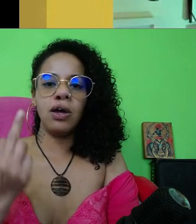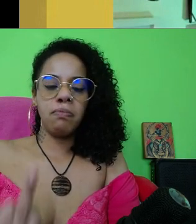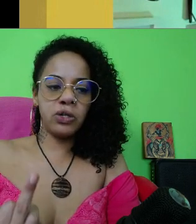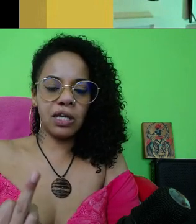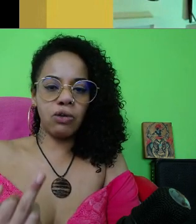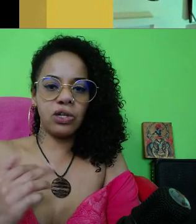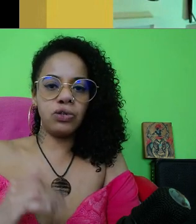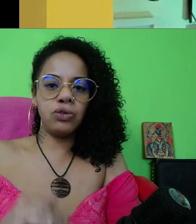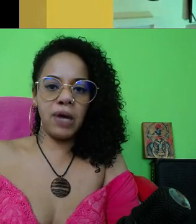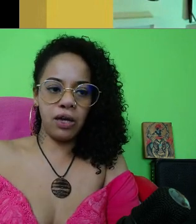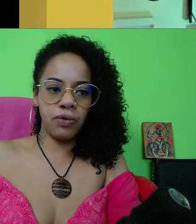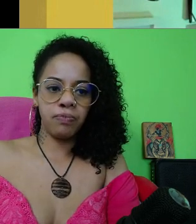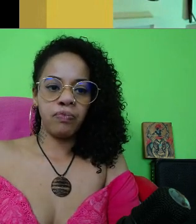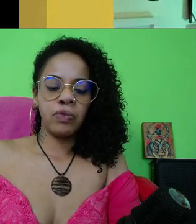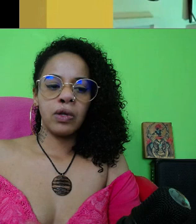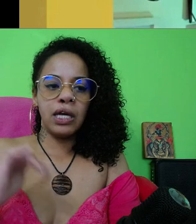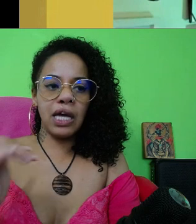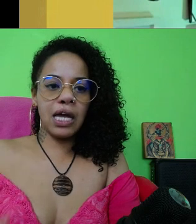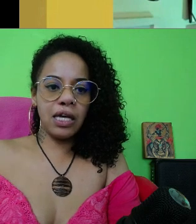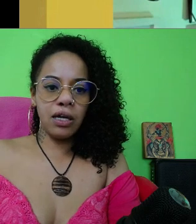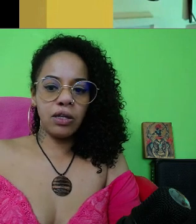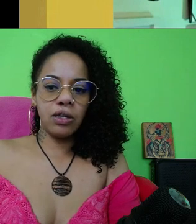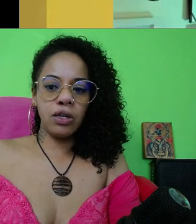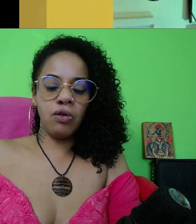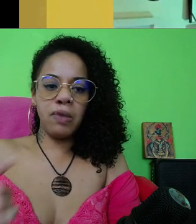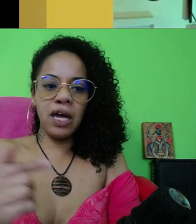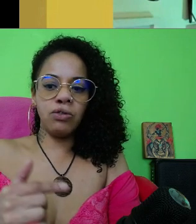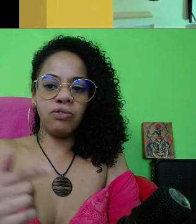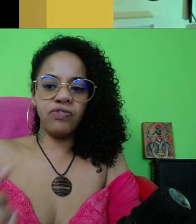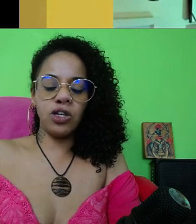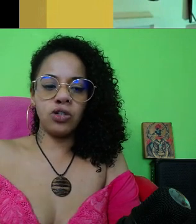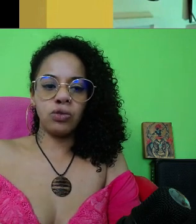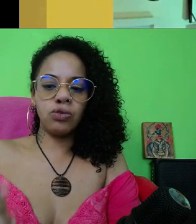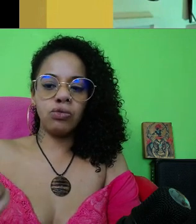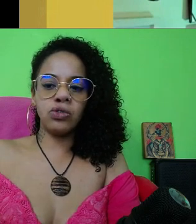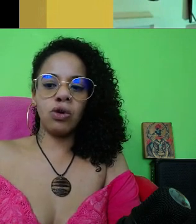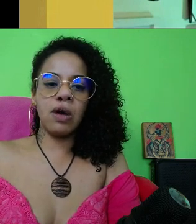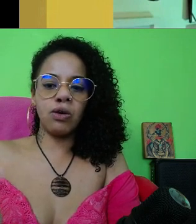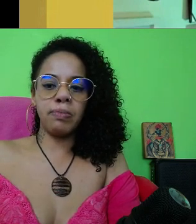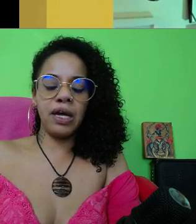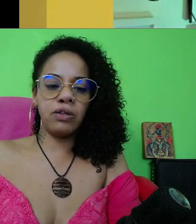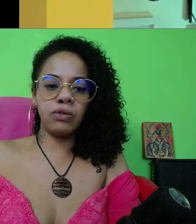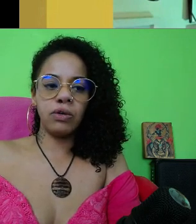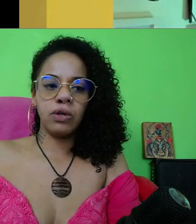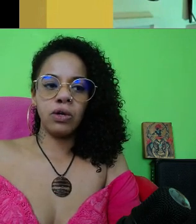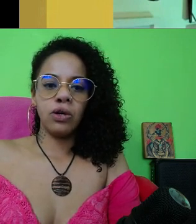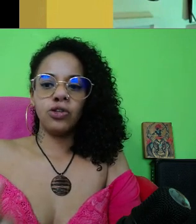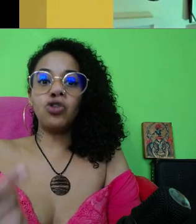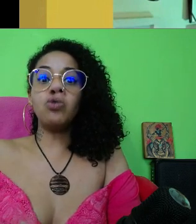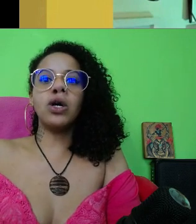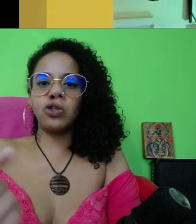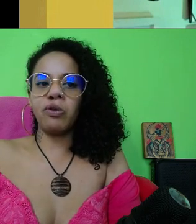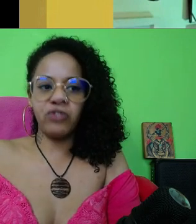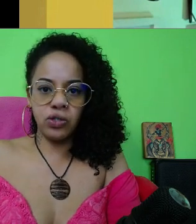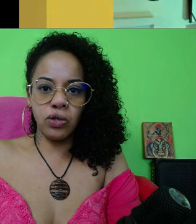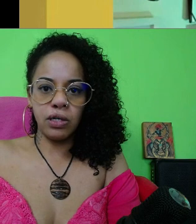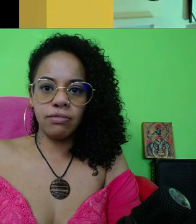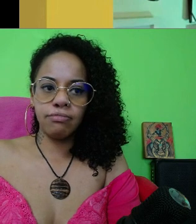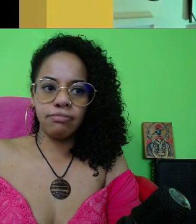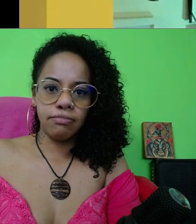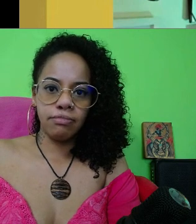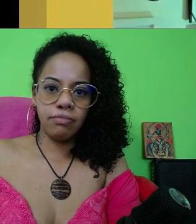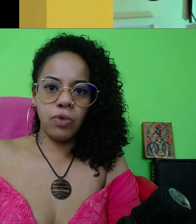não foi para ele mostrar o dedo do meio e aí no meio do vídeo tu usou o argumento de um outro